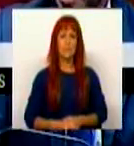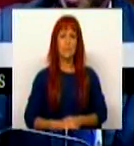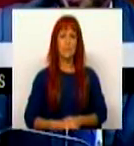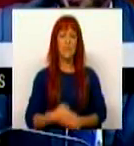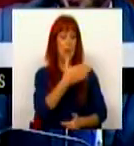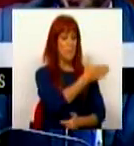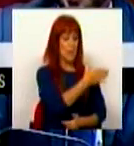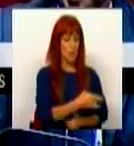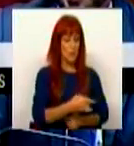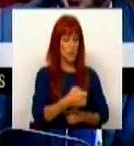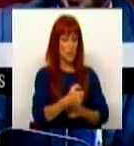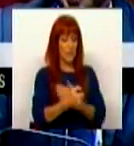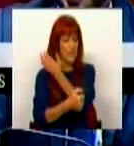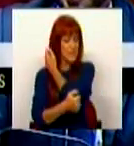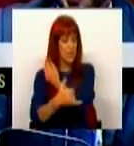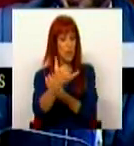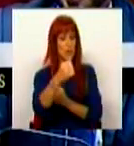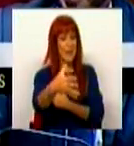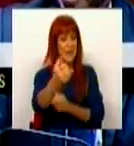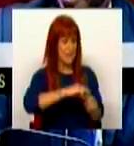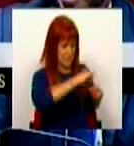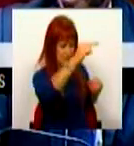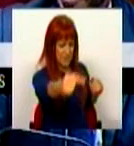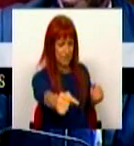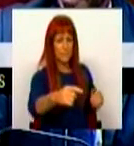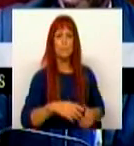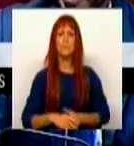Entre 1995 e 2015...